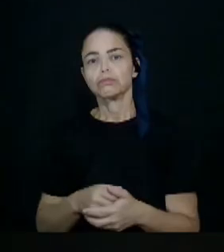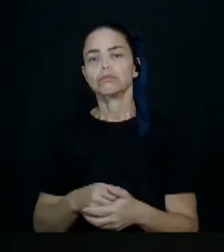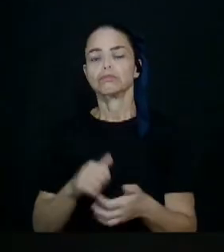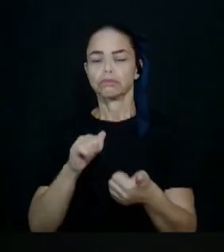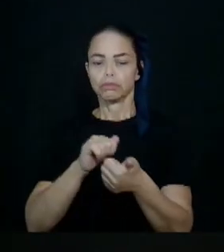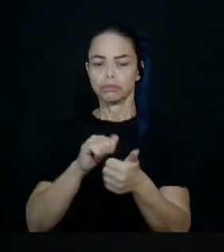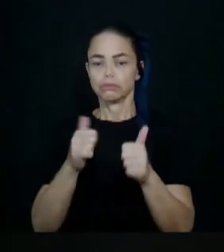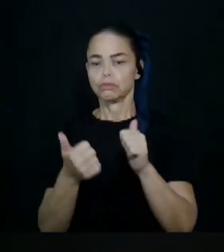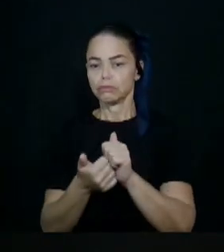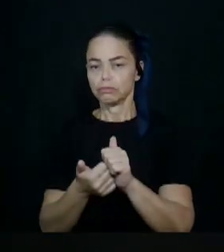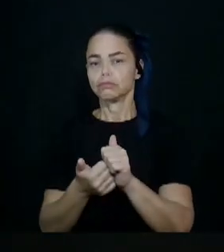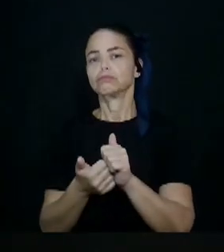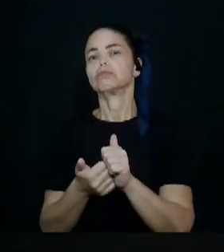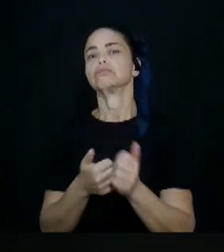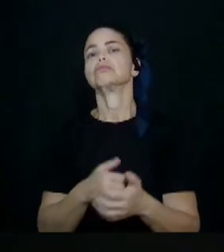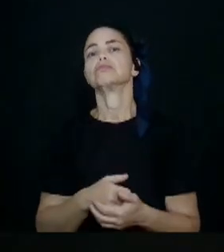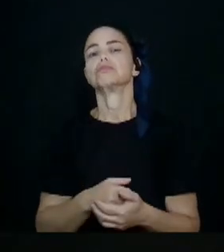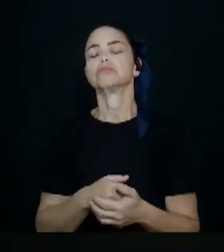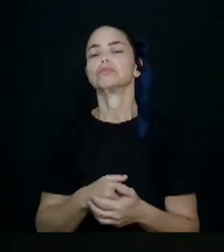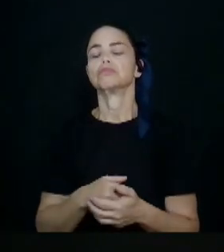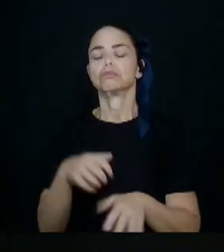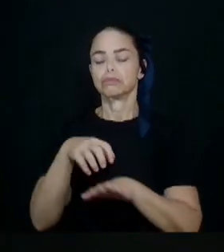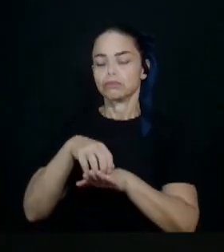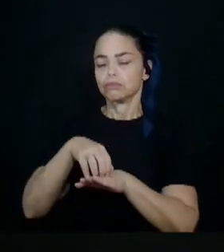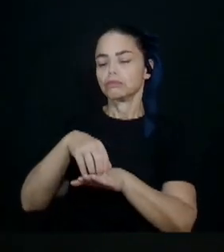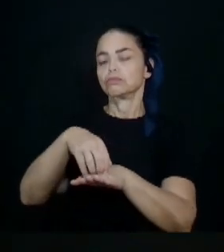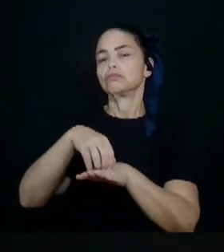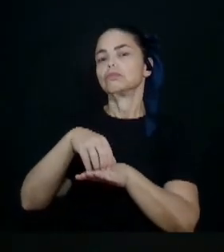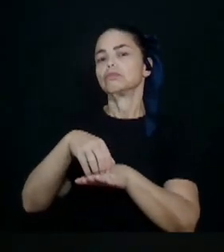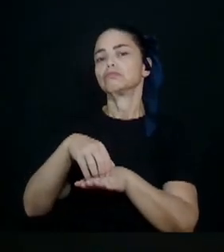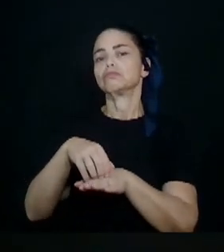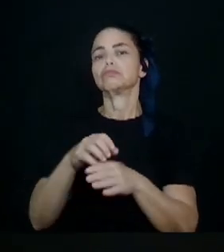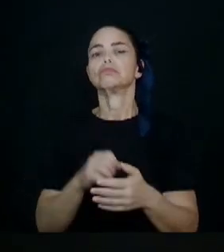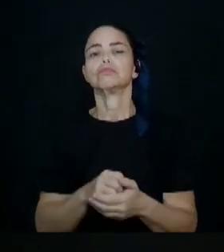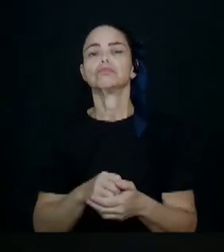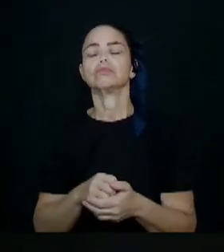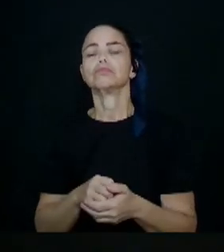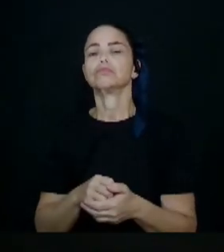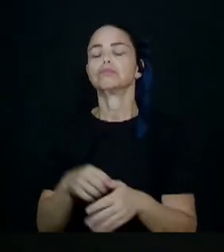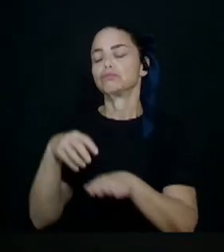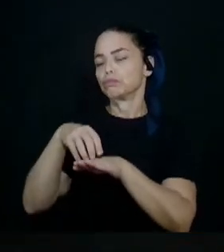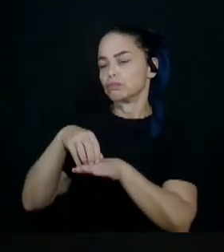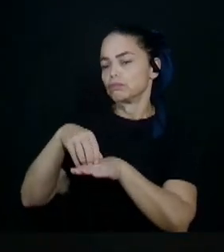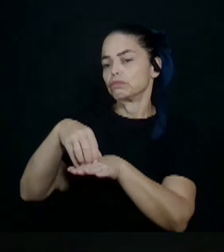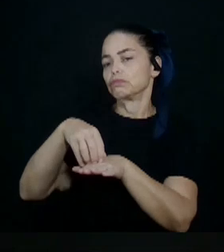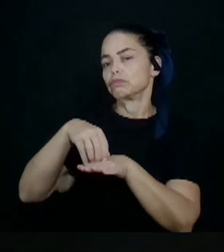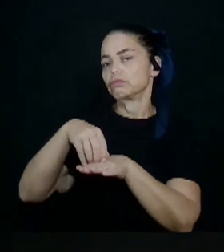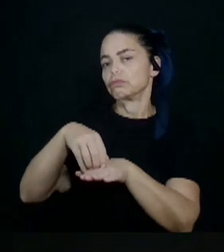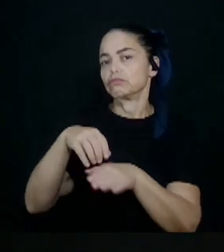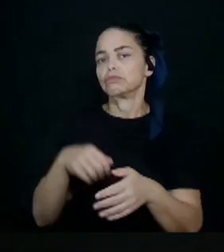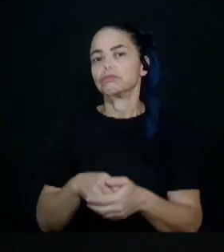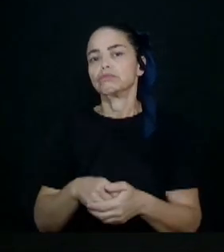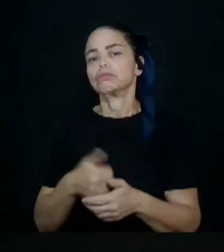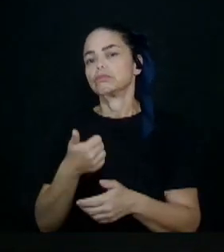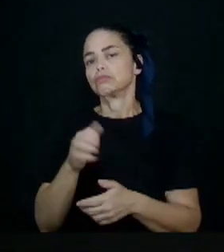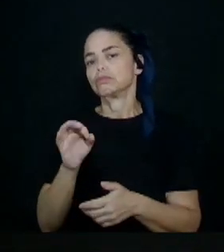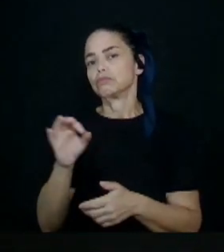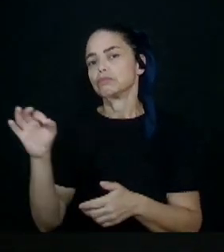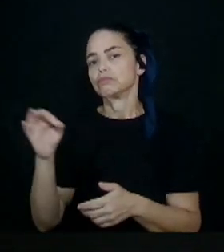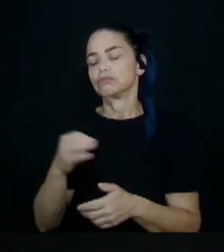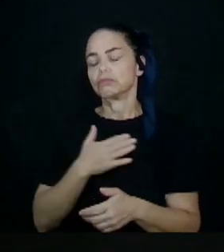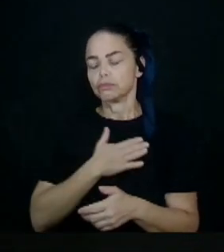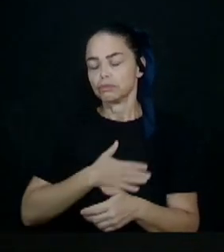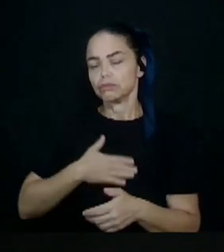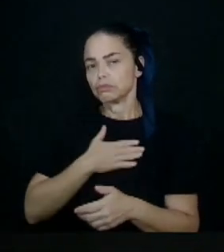de repente, com o transporte público? Quiçá fosse o transporte público 100% agradável para